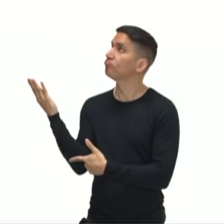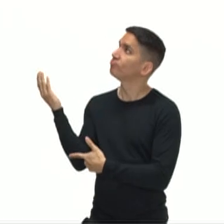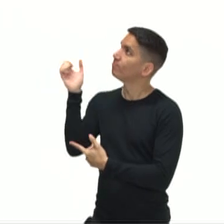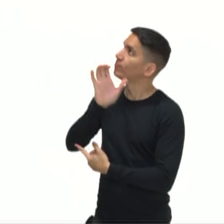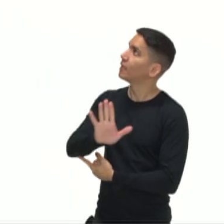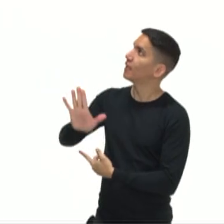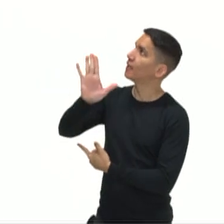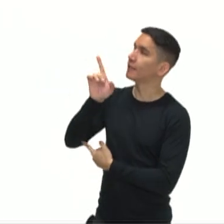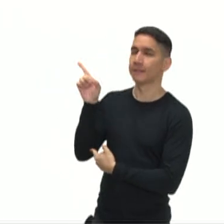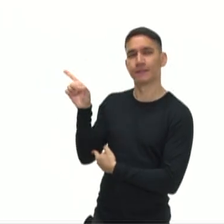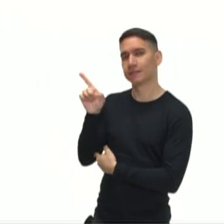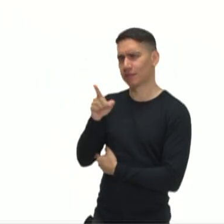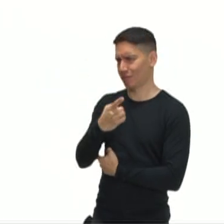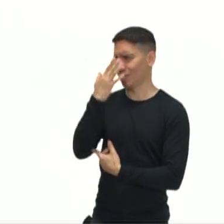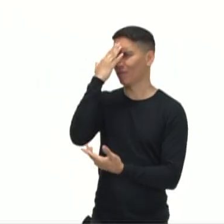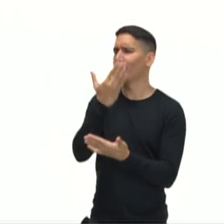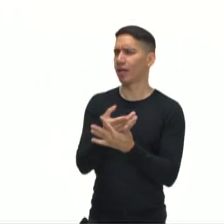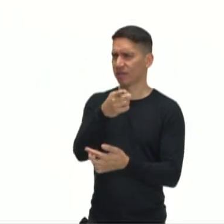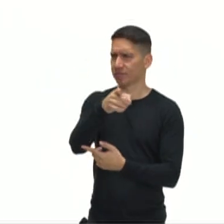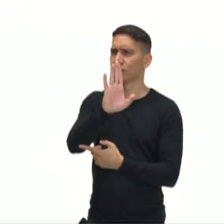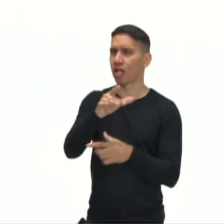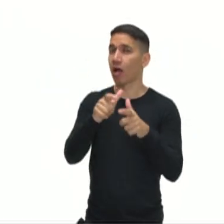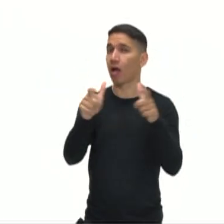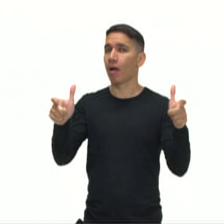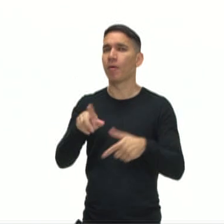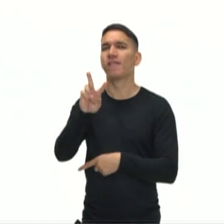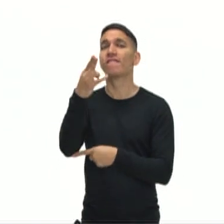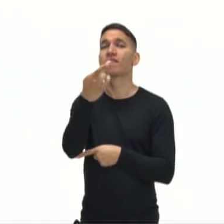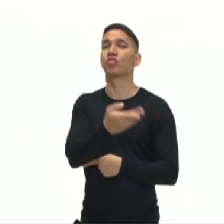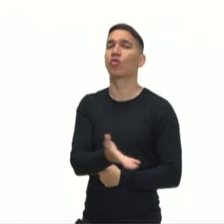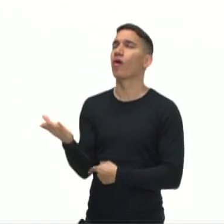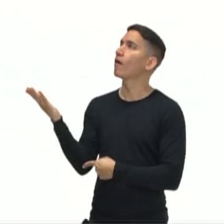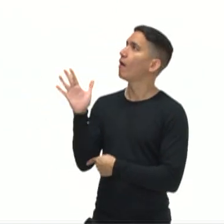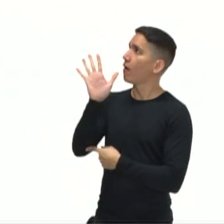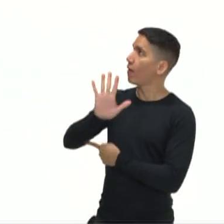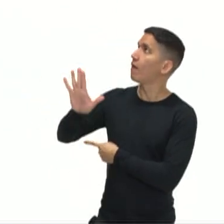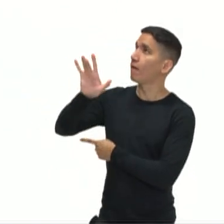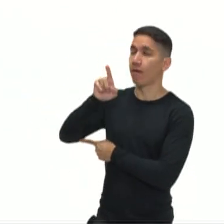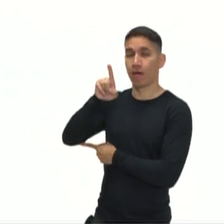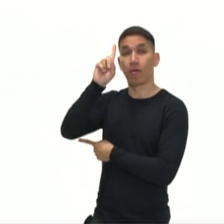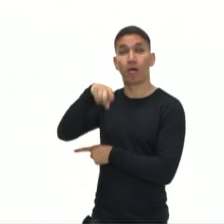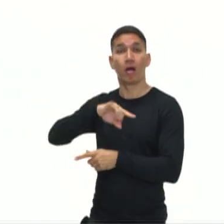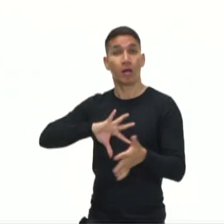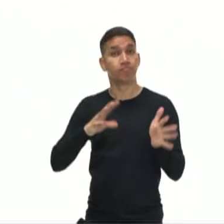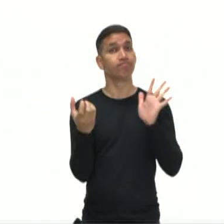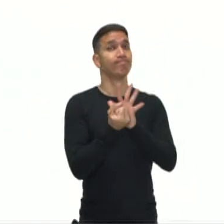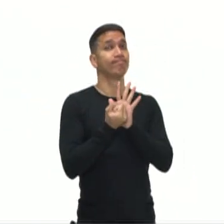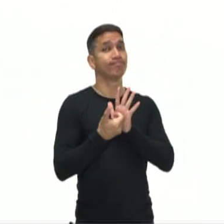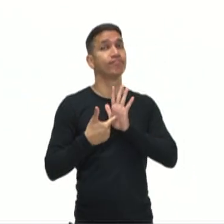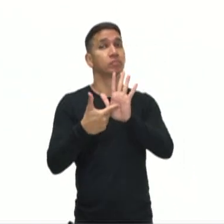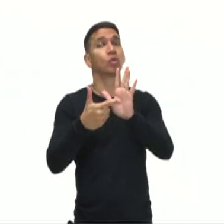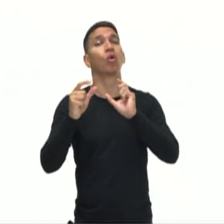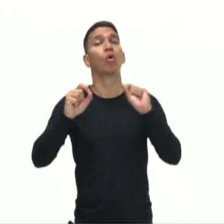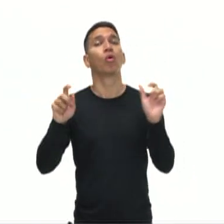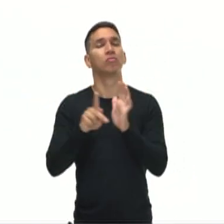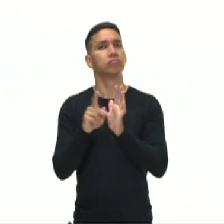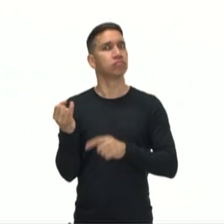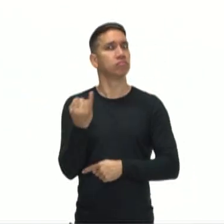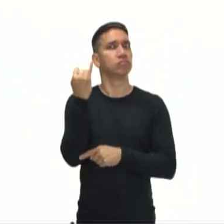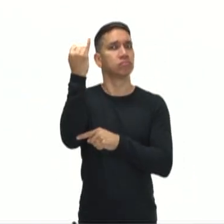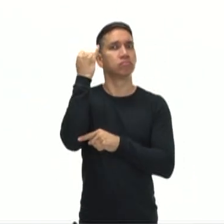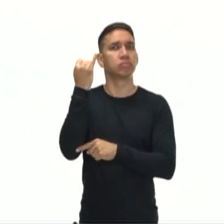aqui. Aposto que a maioria de vocês já viu essa imagem, né? Ela é um símbolo muito importante